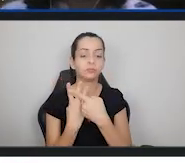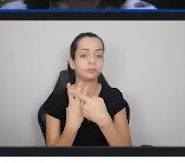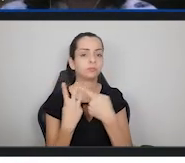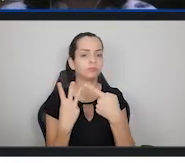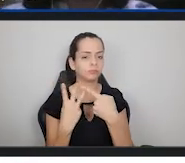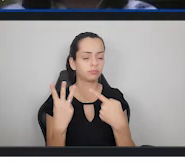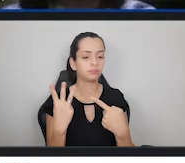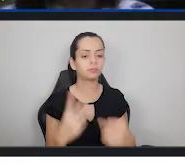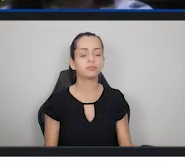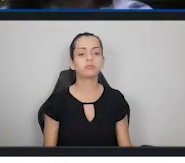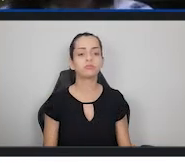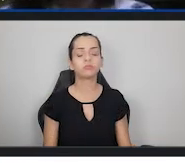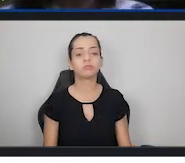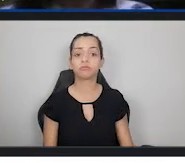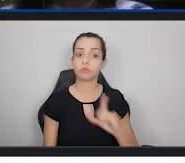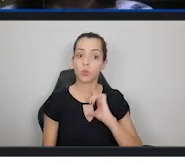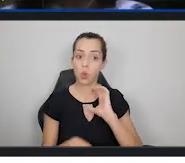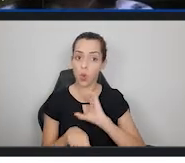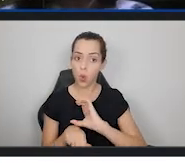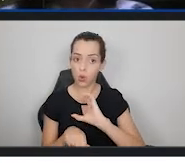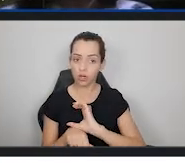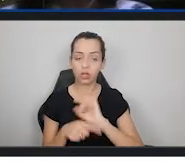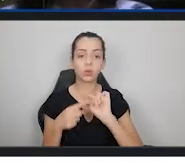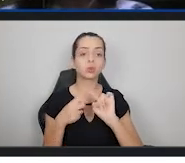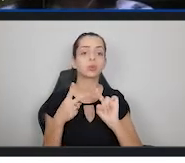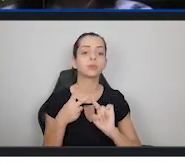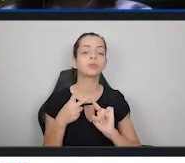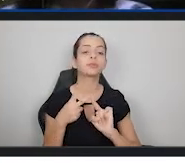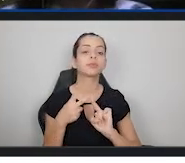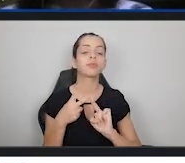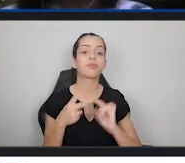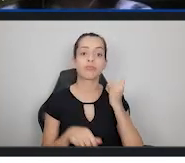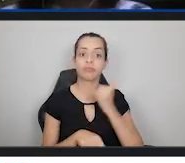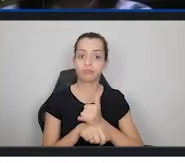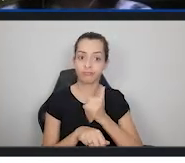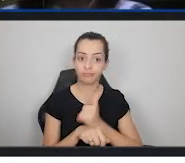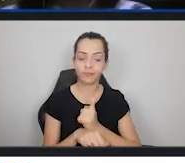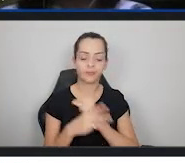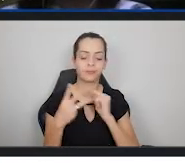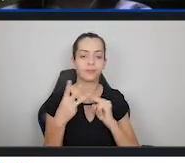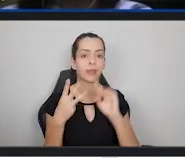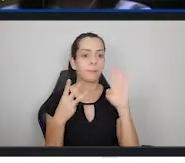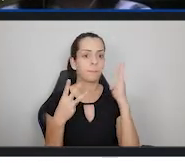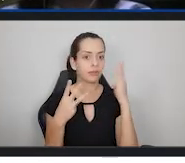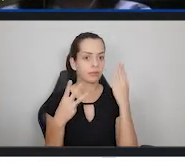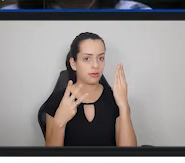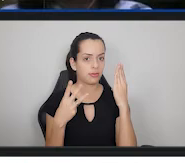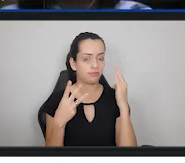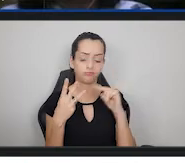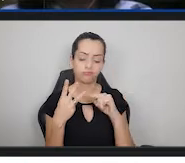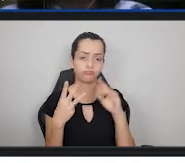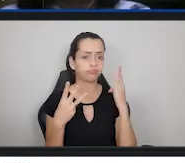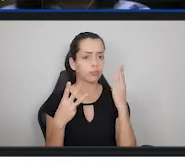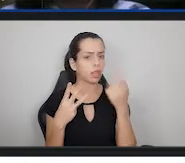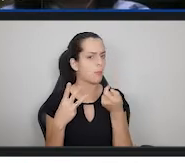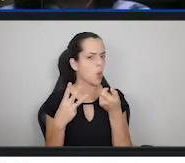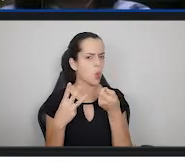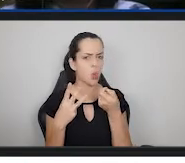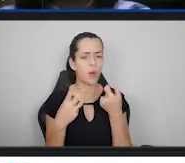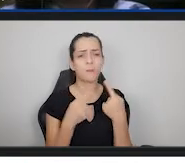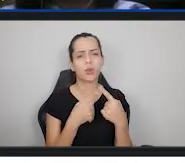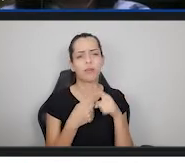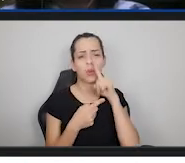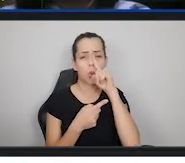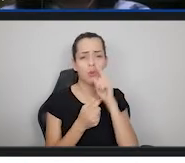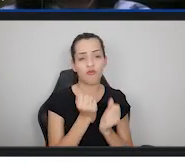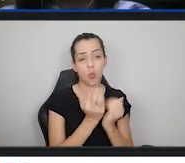As estruturas de linhas, né, nós podemos ter 3 tipos de estrutura: estrutura de concreto, estrutura de metal e